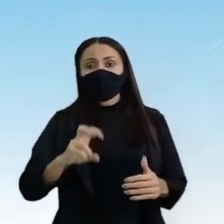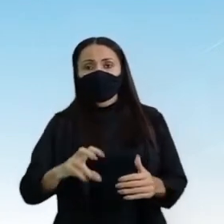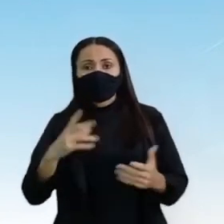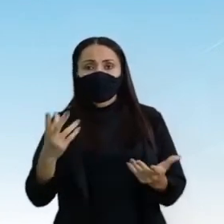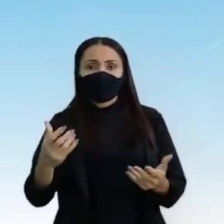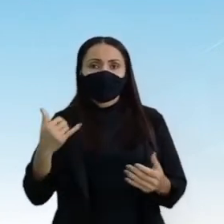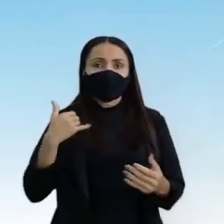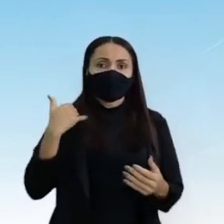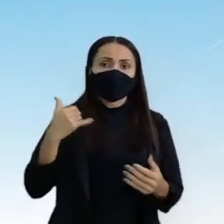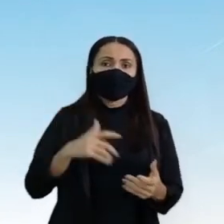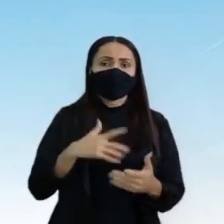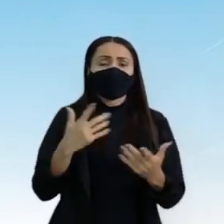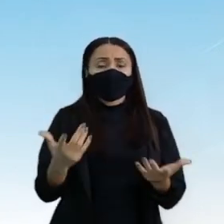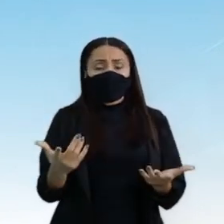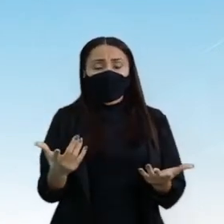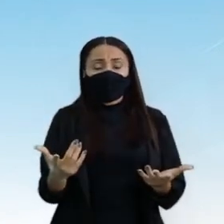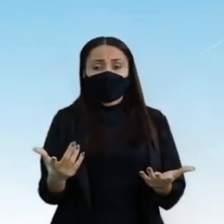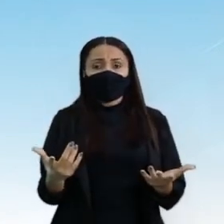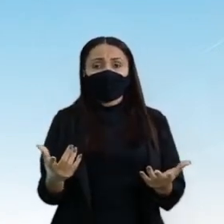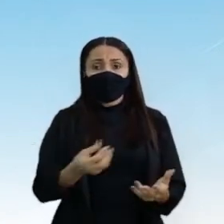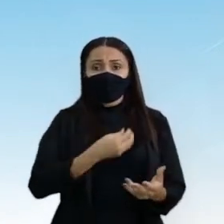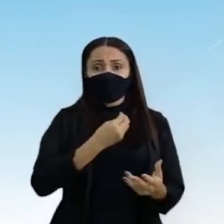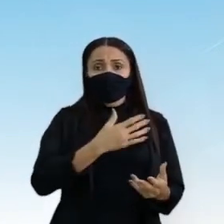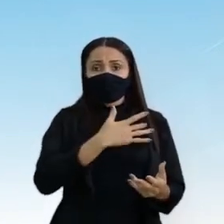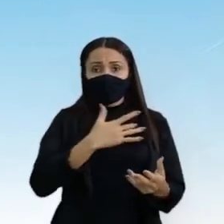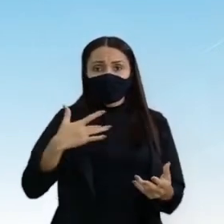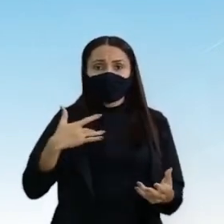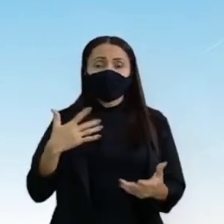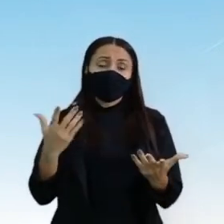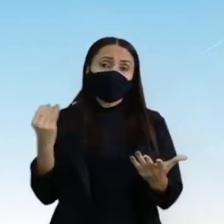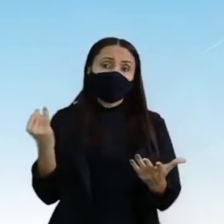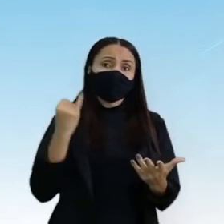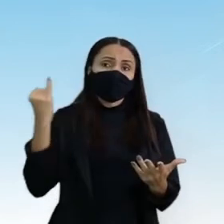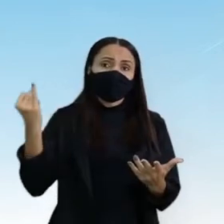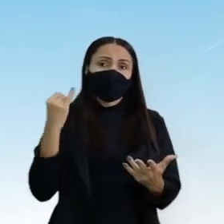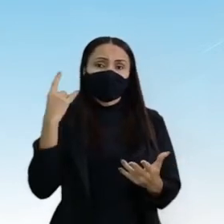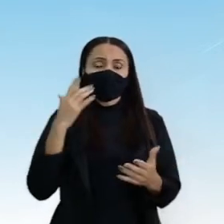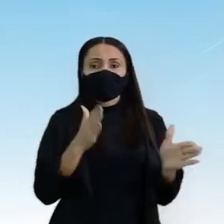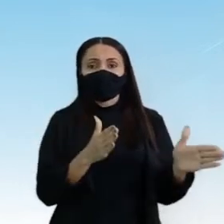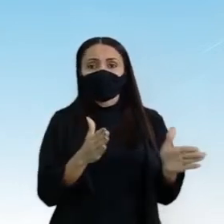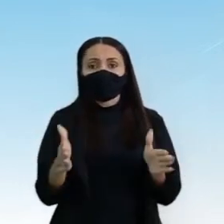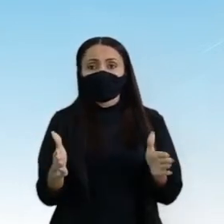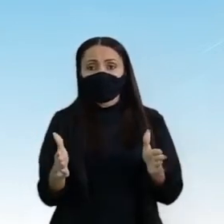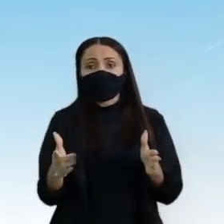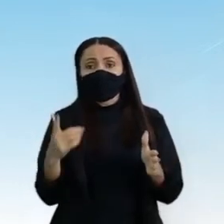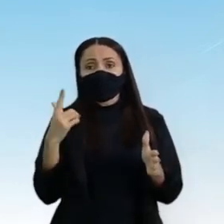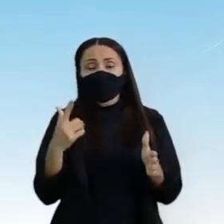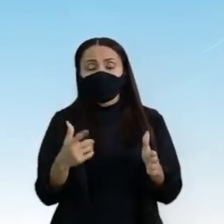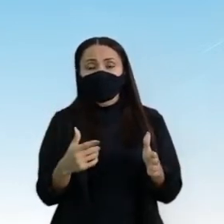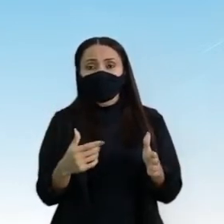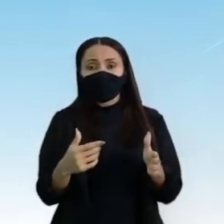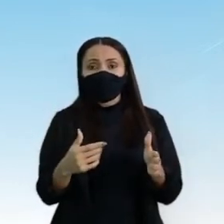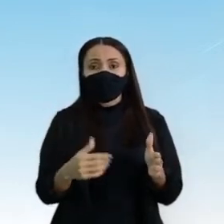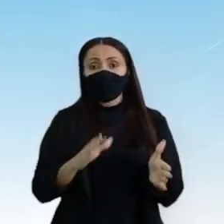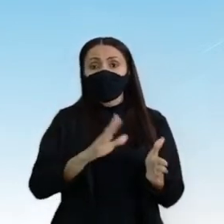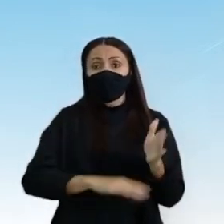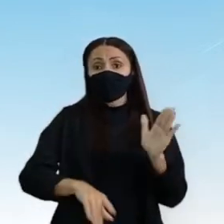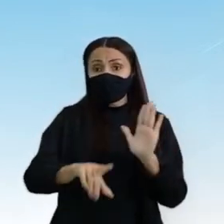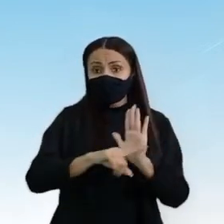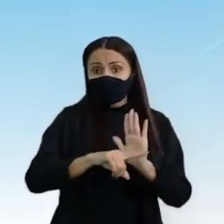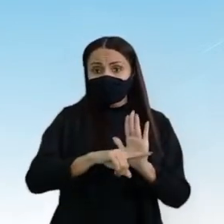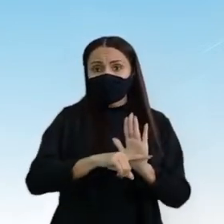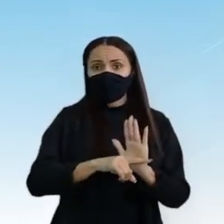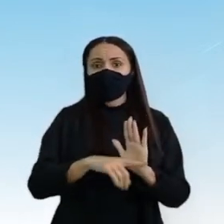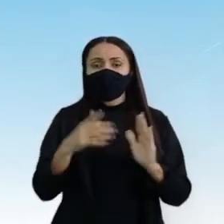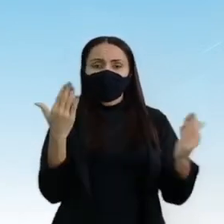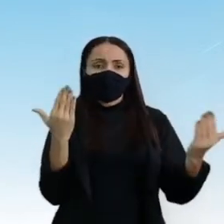tem hábitos de vida saudáveis, quando chegar nessa fase, eu vou ter menos perdas do que pessoas que não têm uma qualidade de